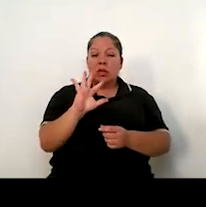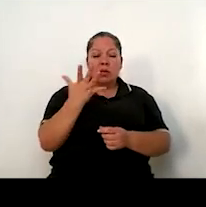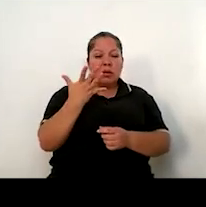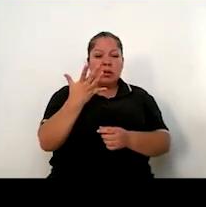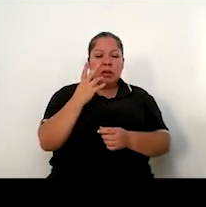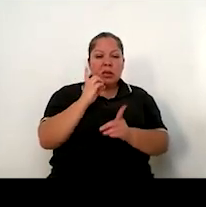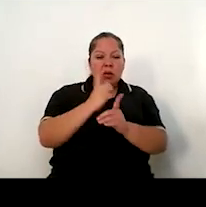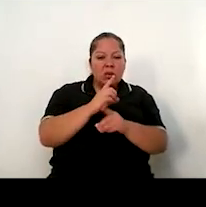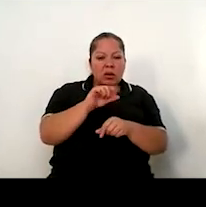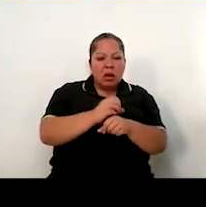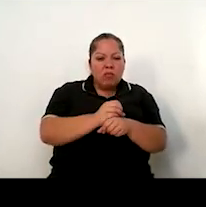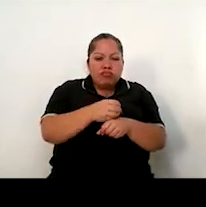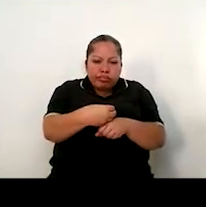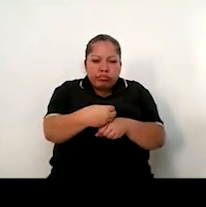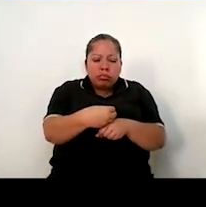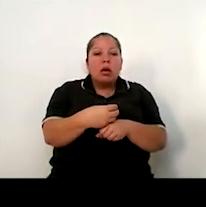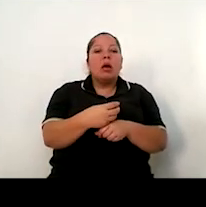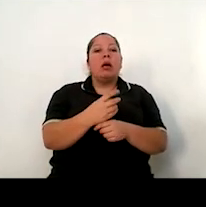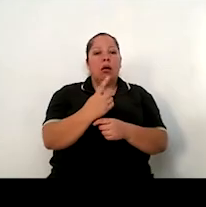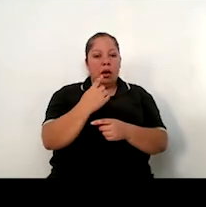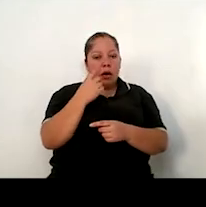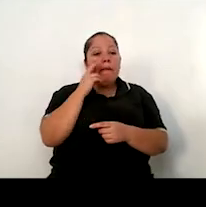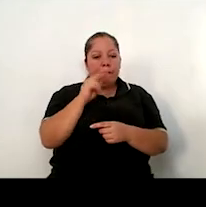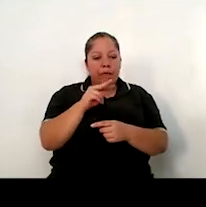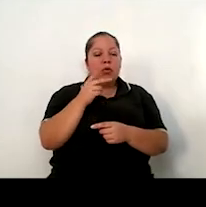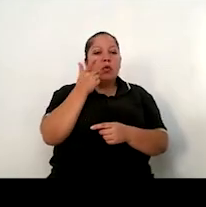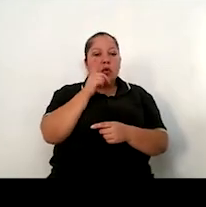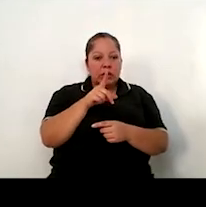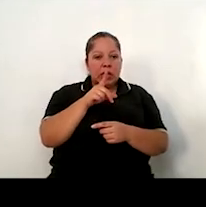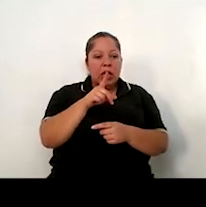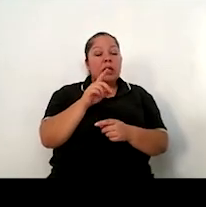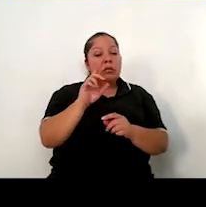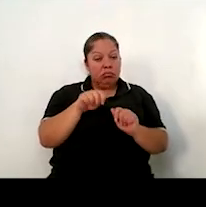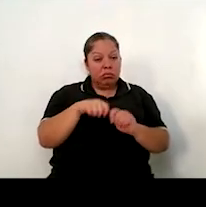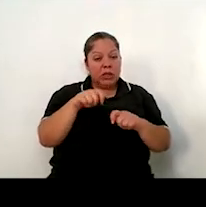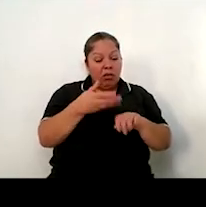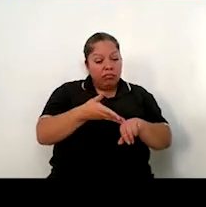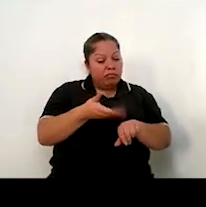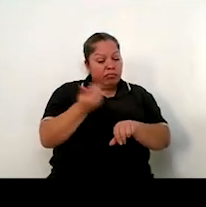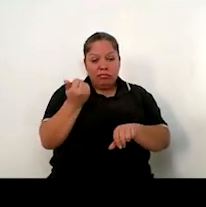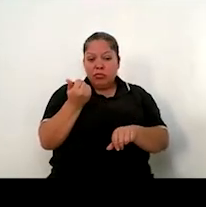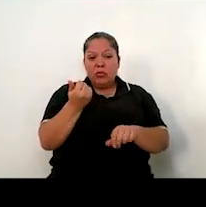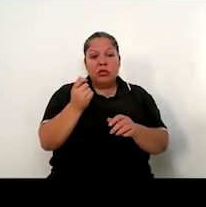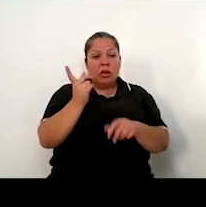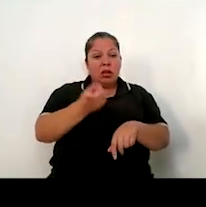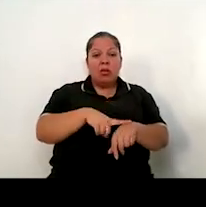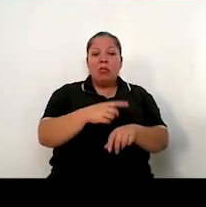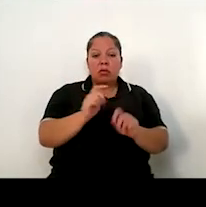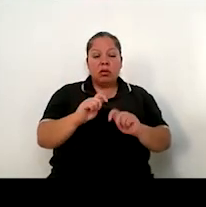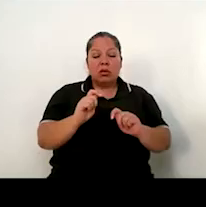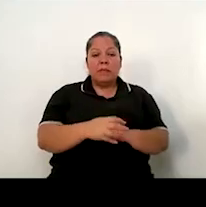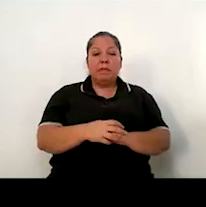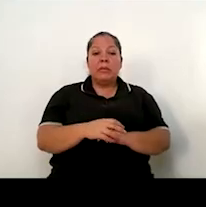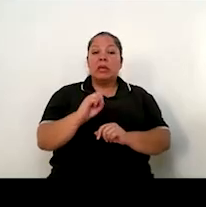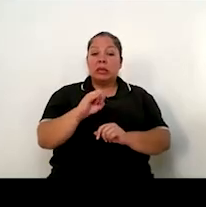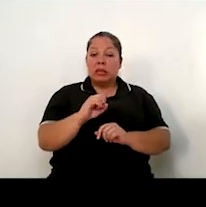ser retirado no mesmo ato do exame, tá? Às vezes, lesões maiores vão ter que ser feitas